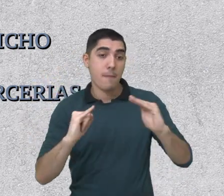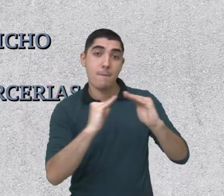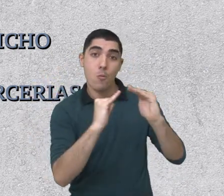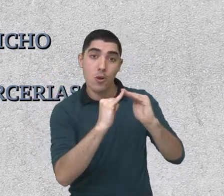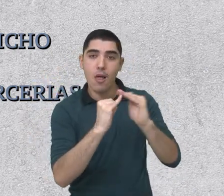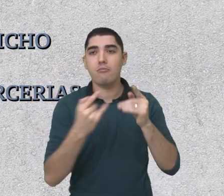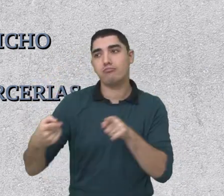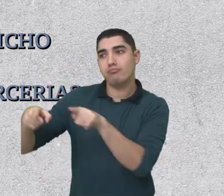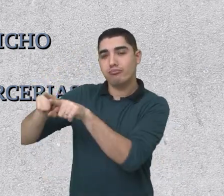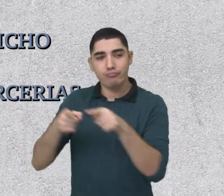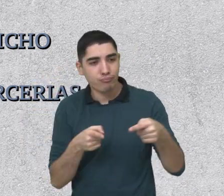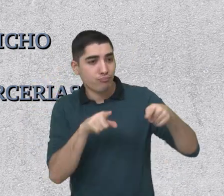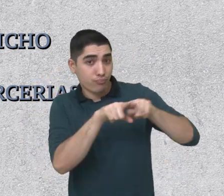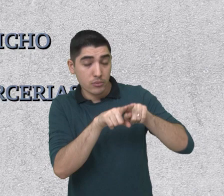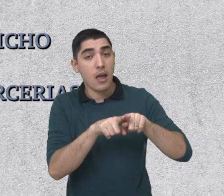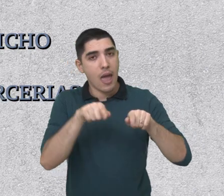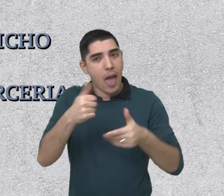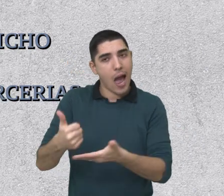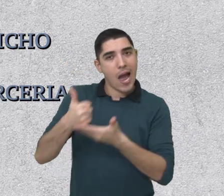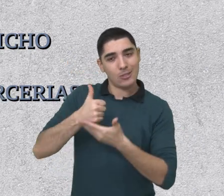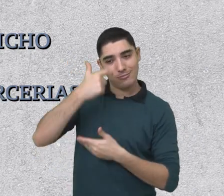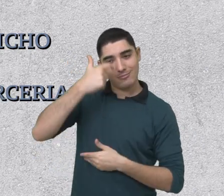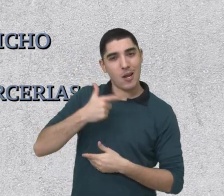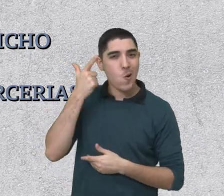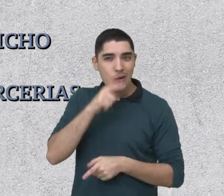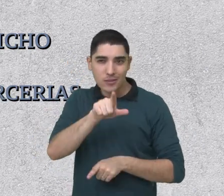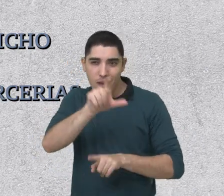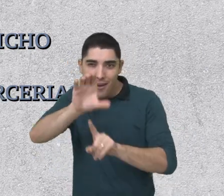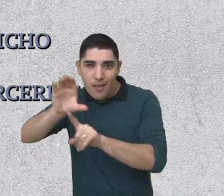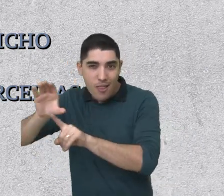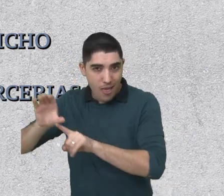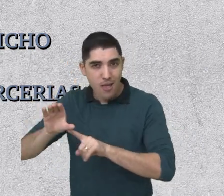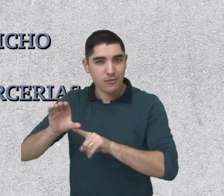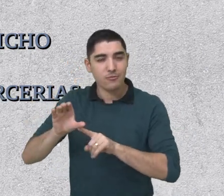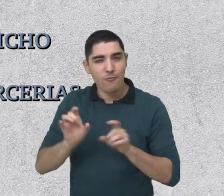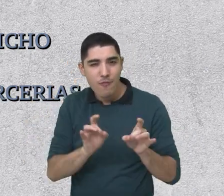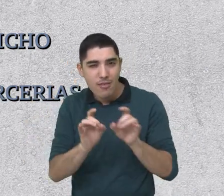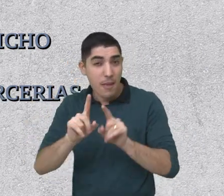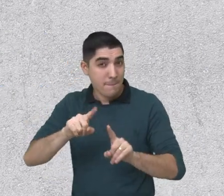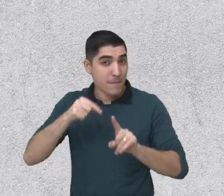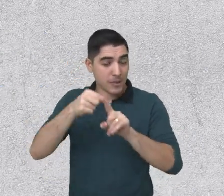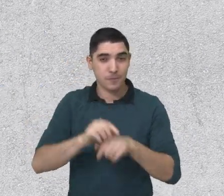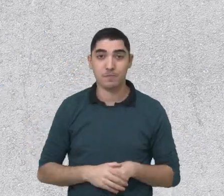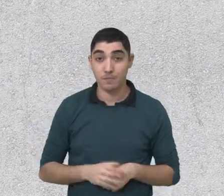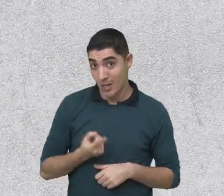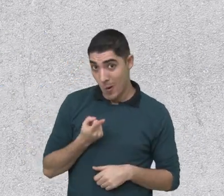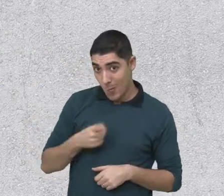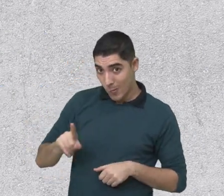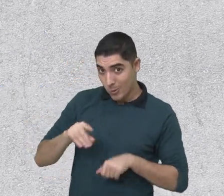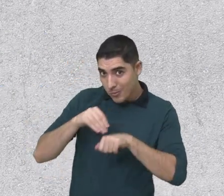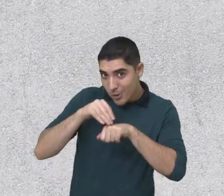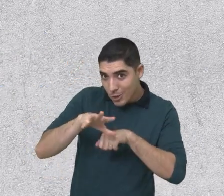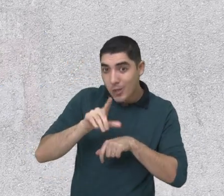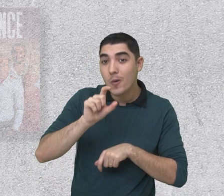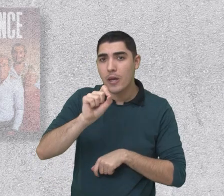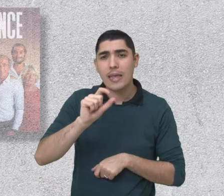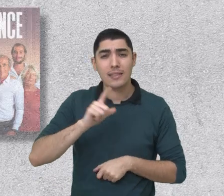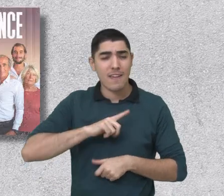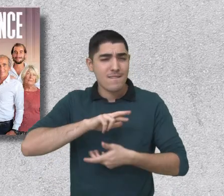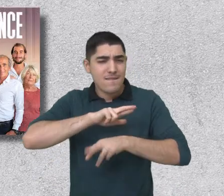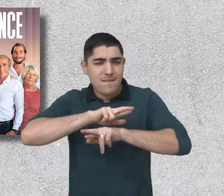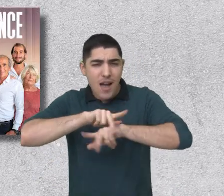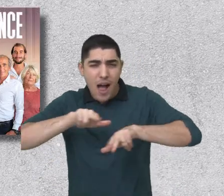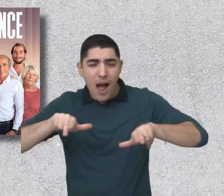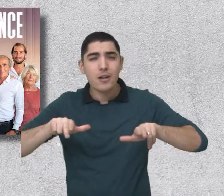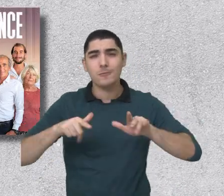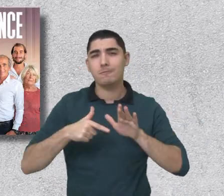muito certo e são uma mão na roda para encontrar aquele comprador, locatário ou imóvel. Agora a última dica bônus. Existem